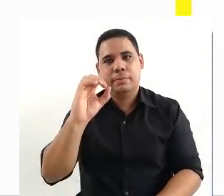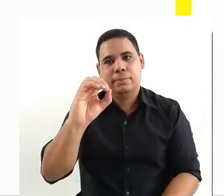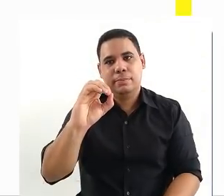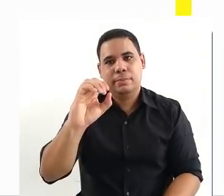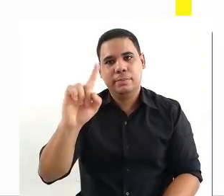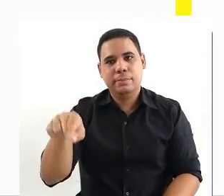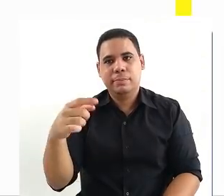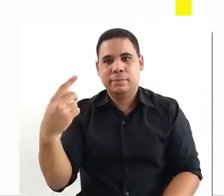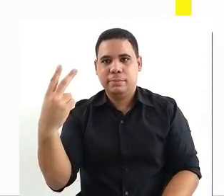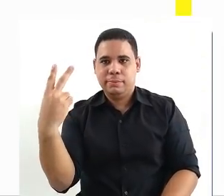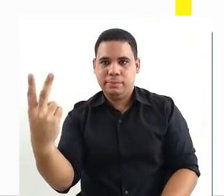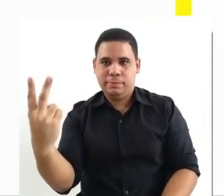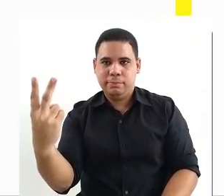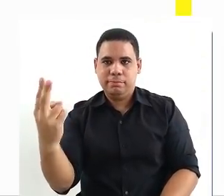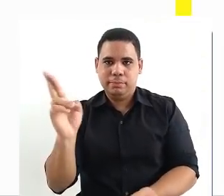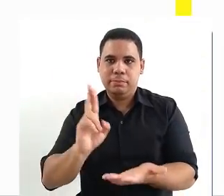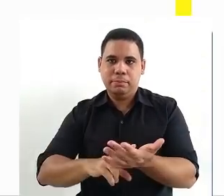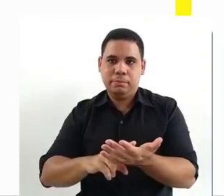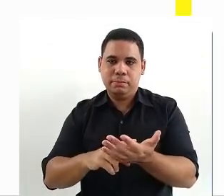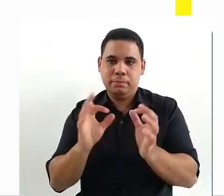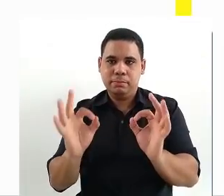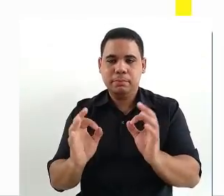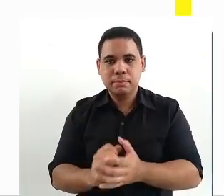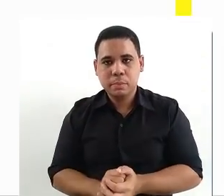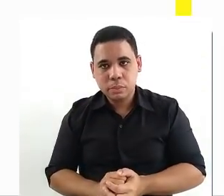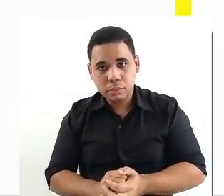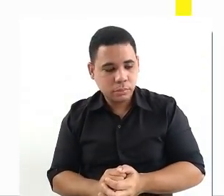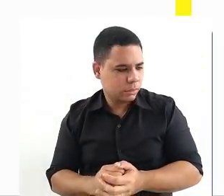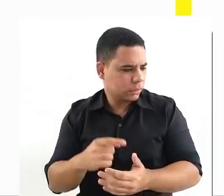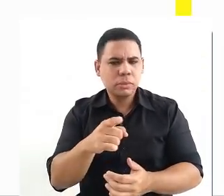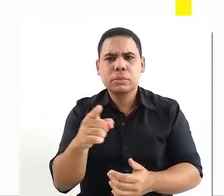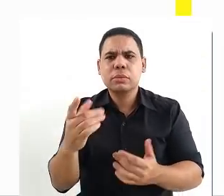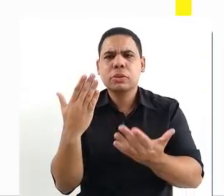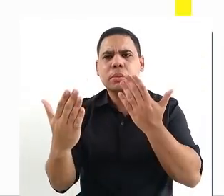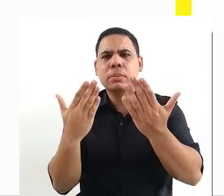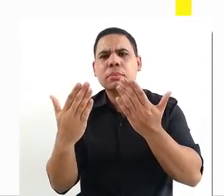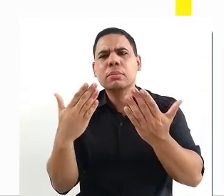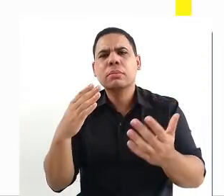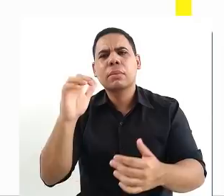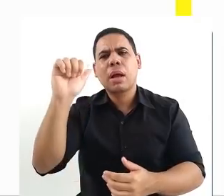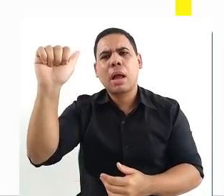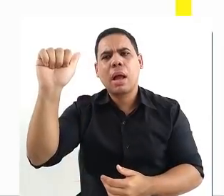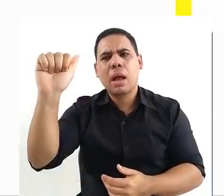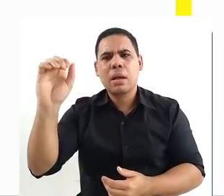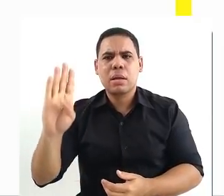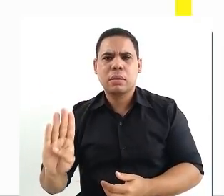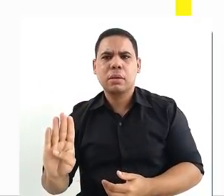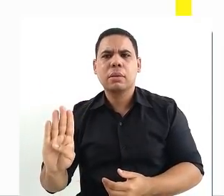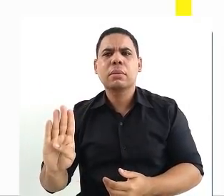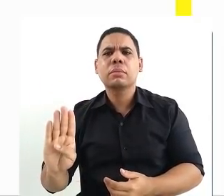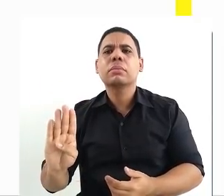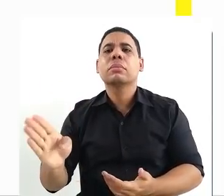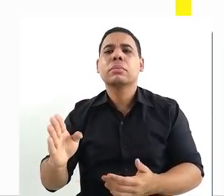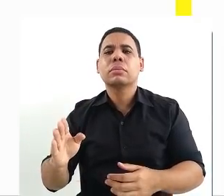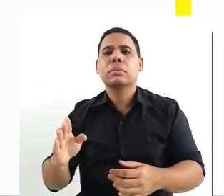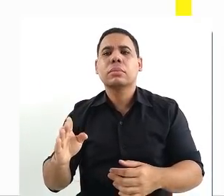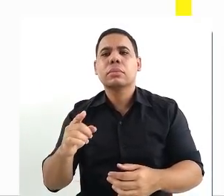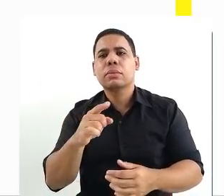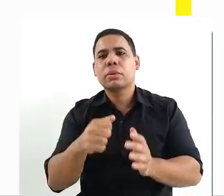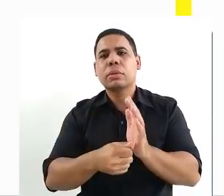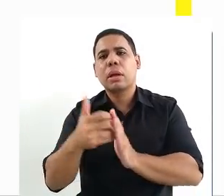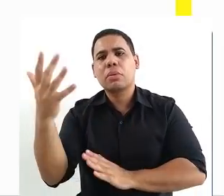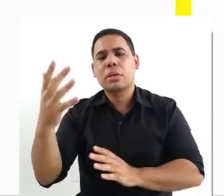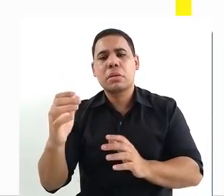de bolas que a gente tem dentro dessa caixa. Simplificando também, a gente vê que é 0,2. 2, o resultado.